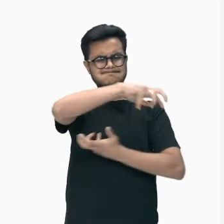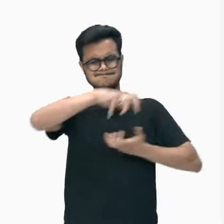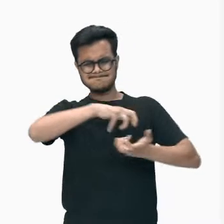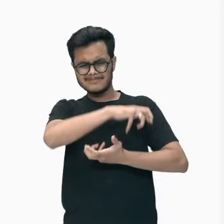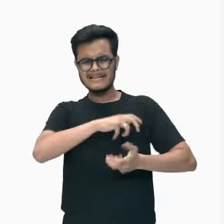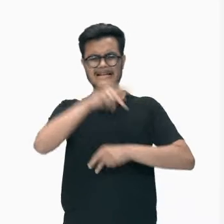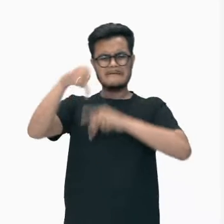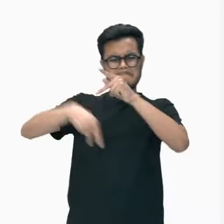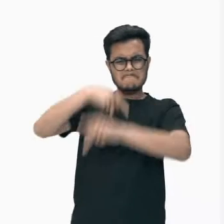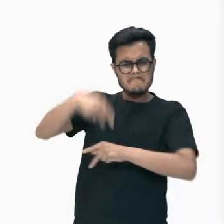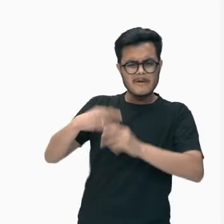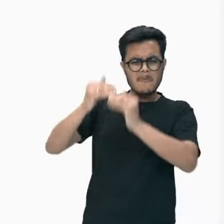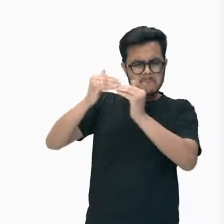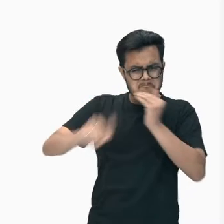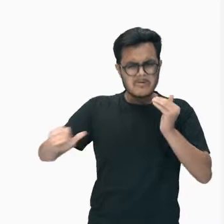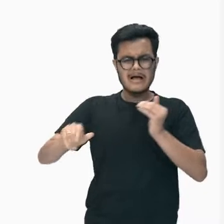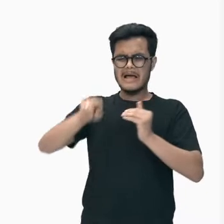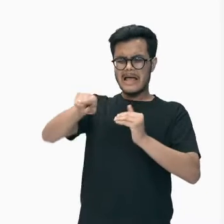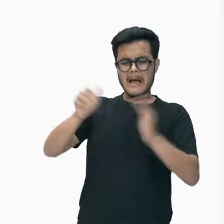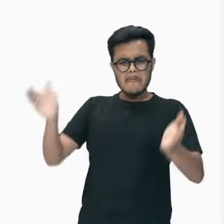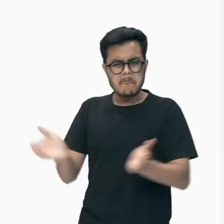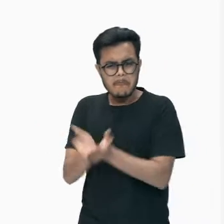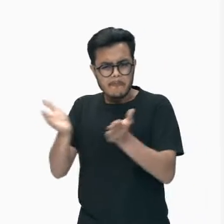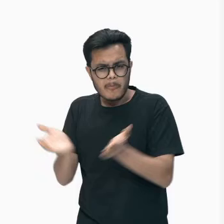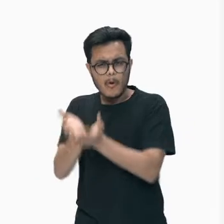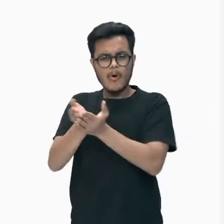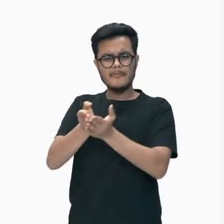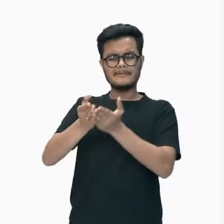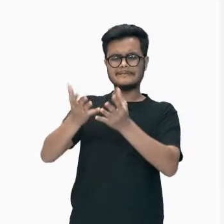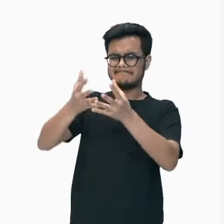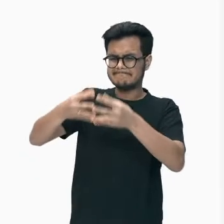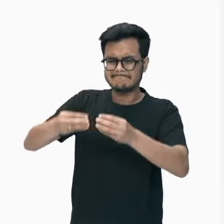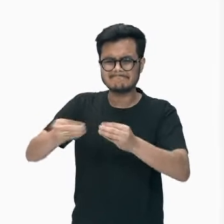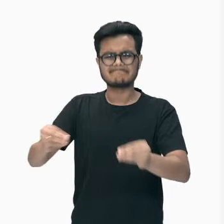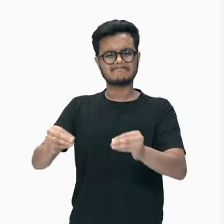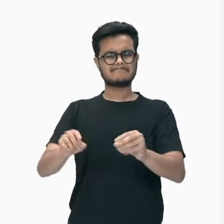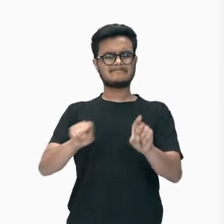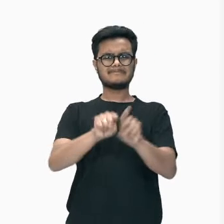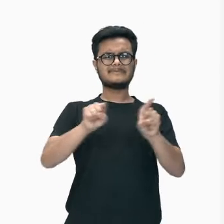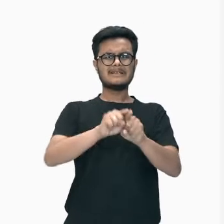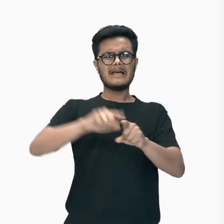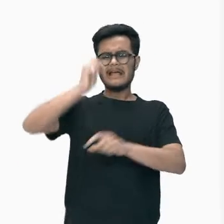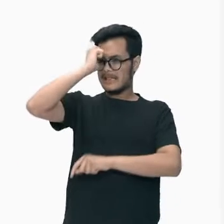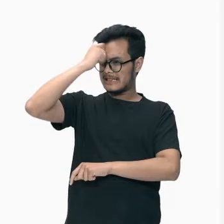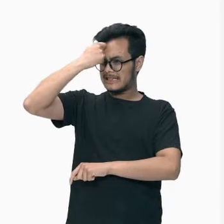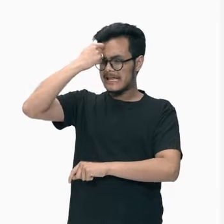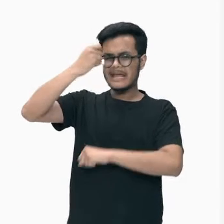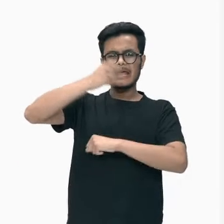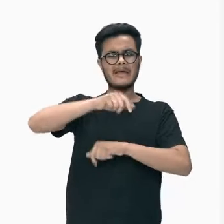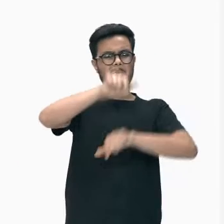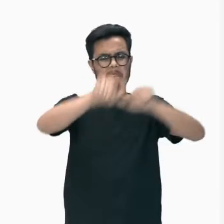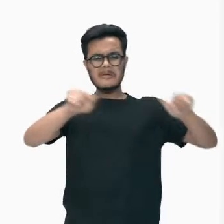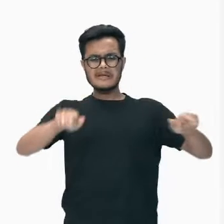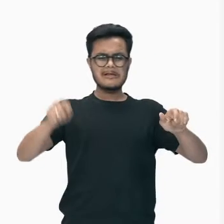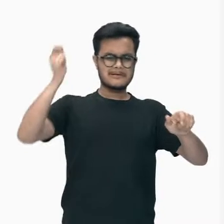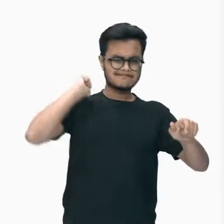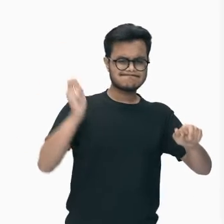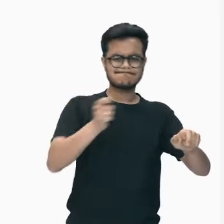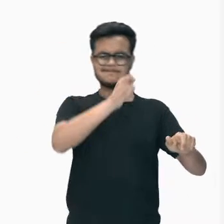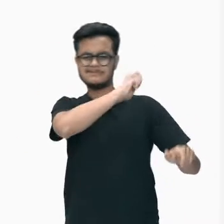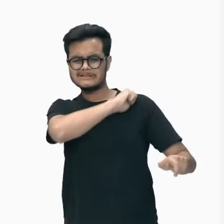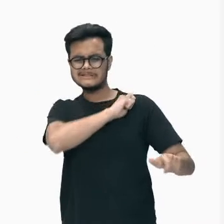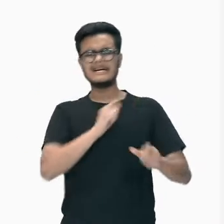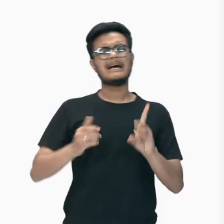povo estava na miséria, né? Principalmente os negros escravizados,